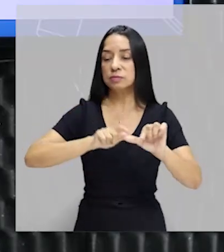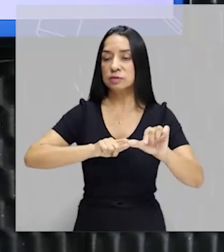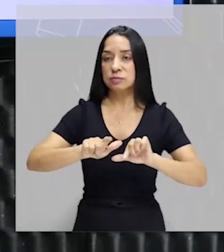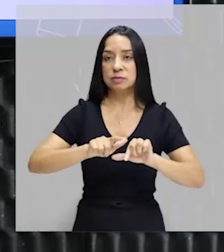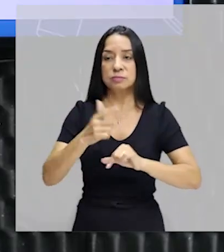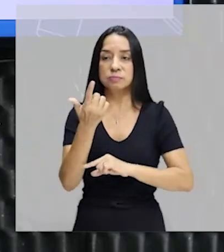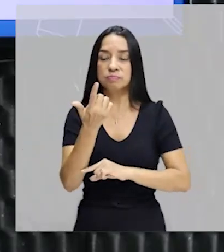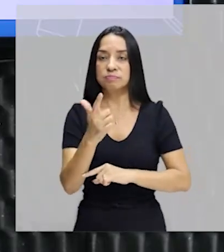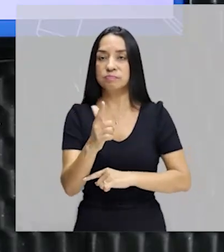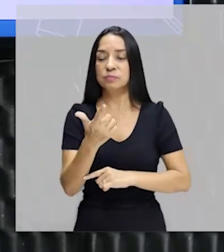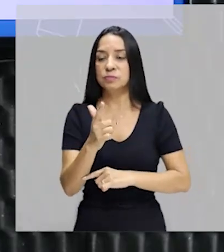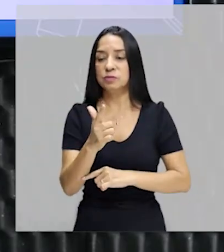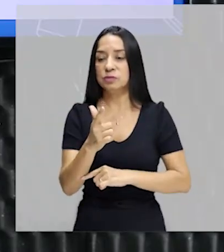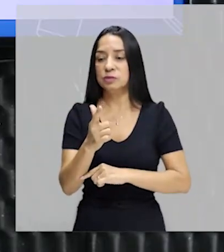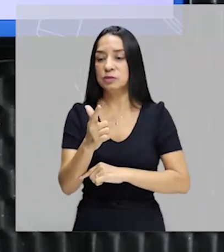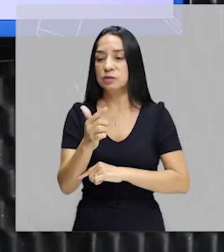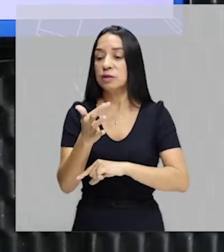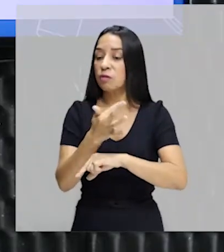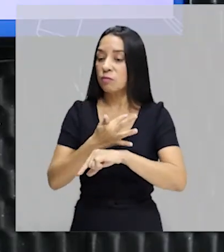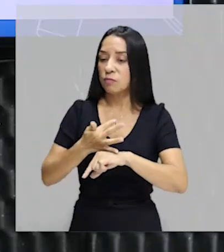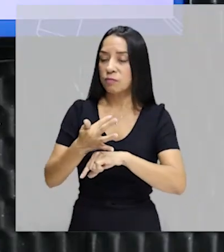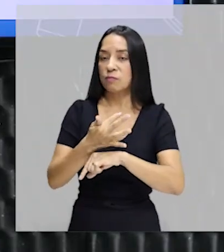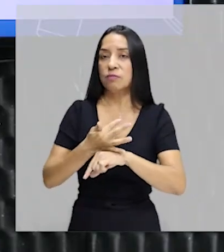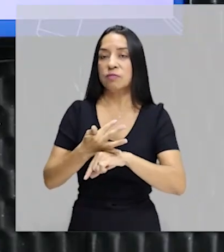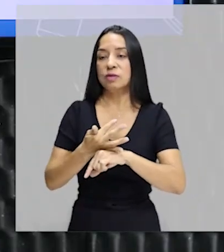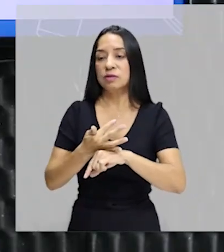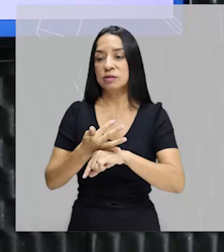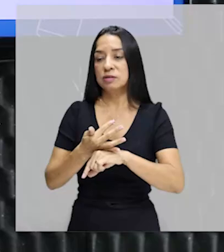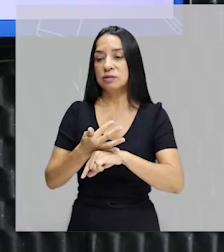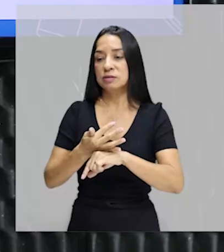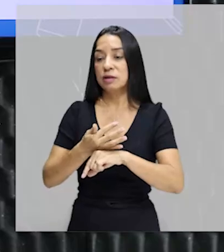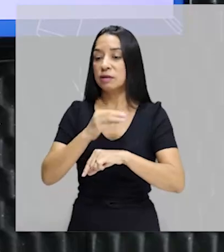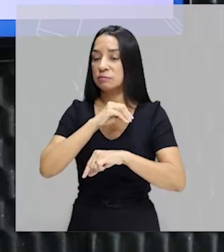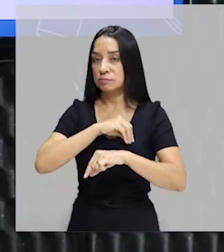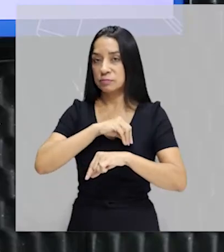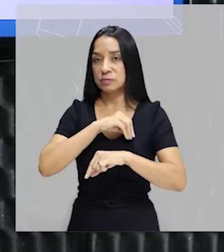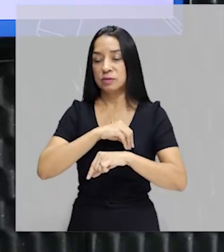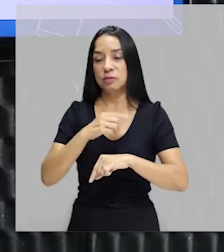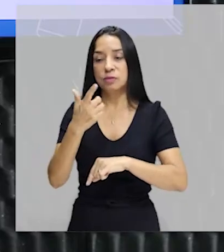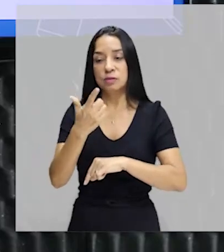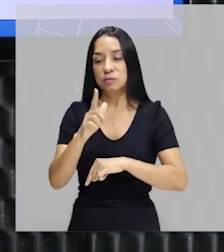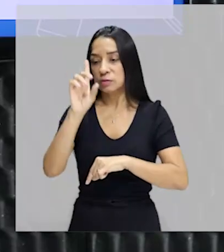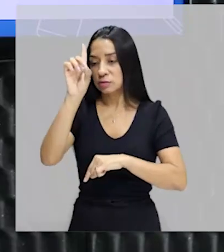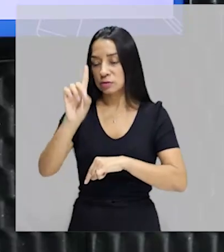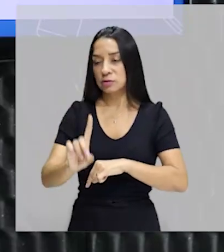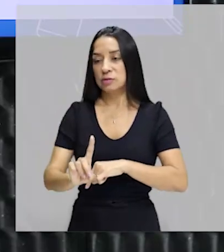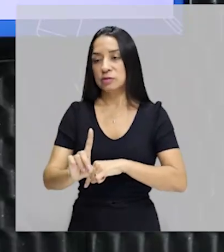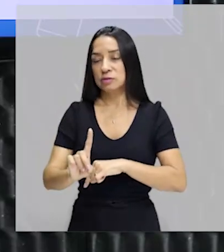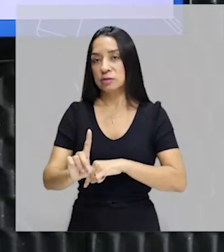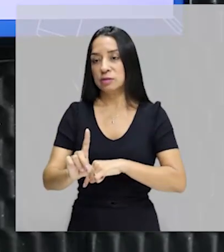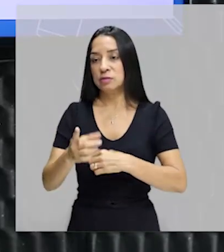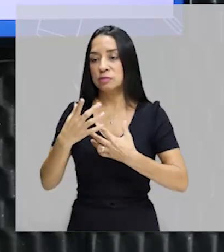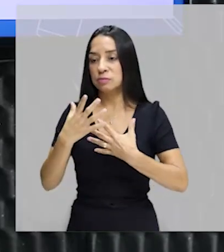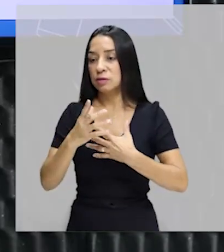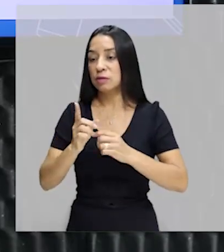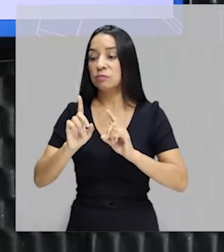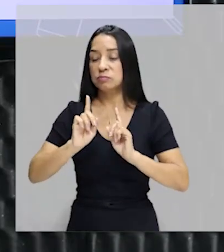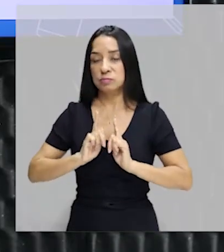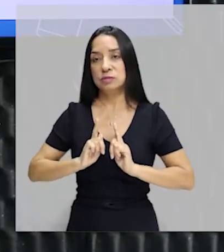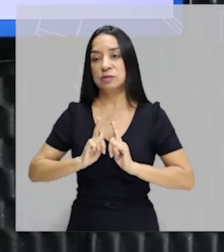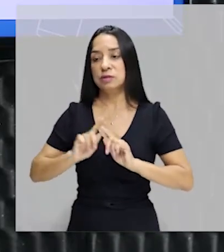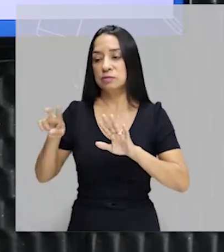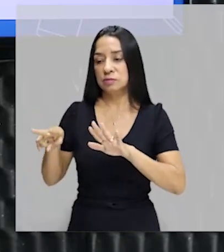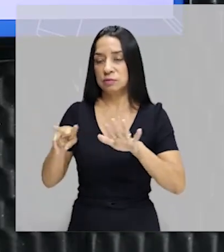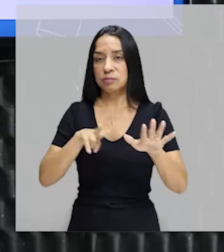não tinham férias remuneradas, eles não tinham direito a descanso semanal, eles não